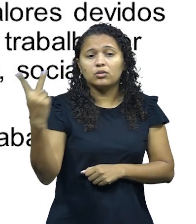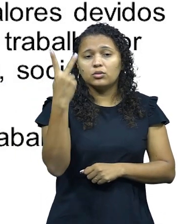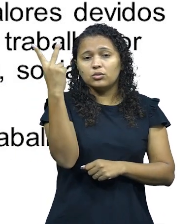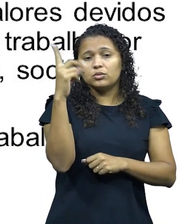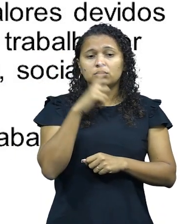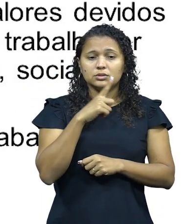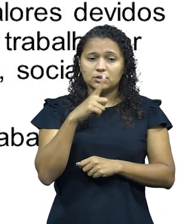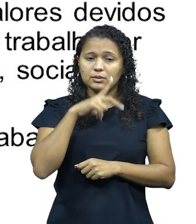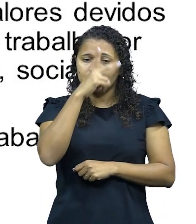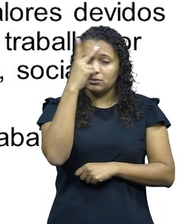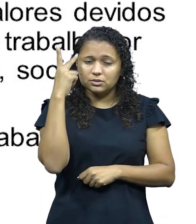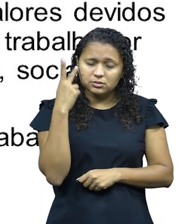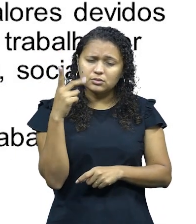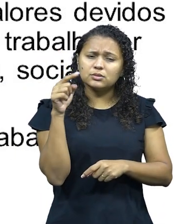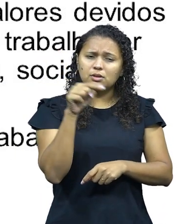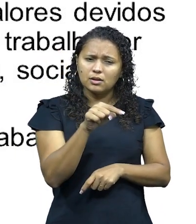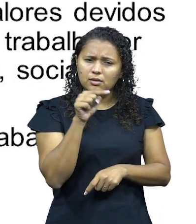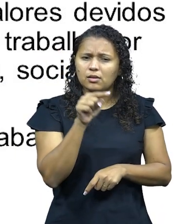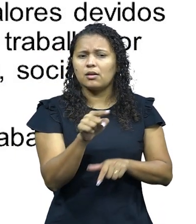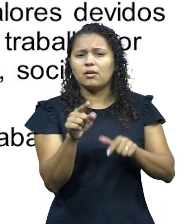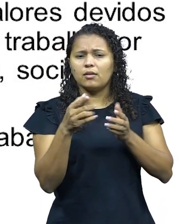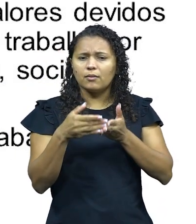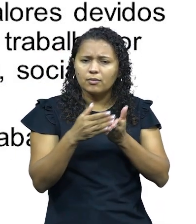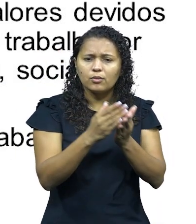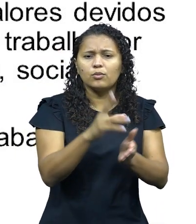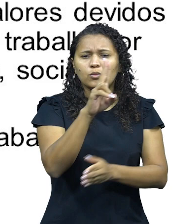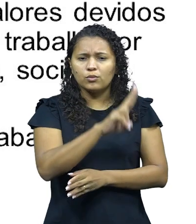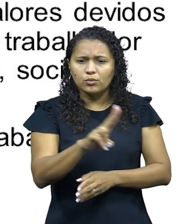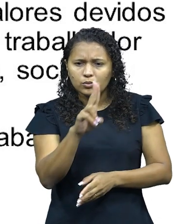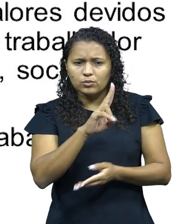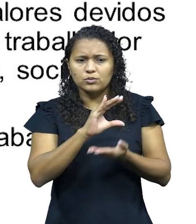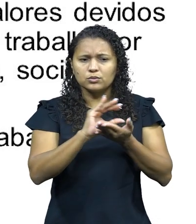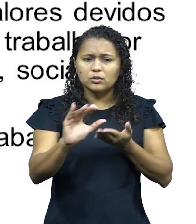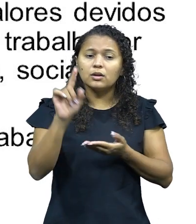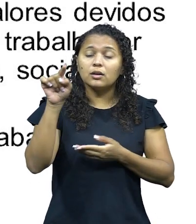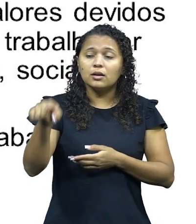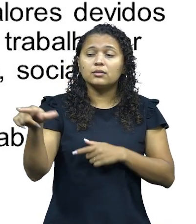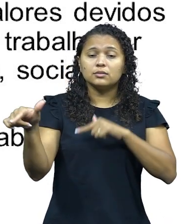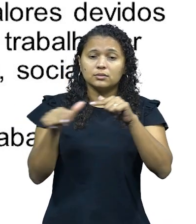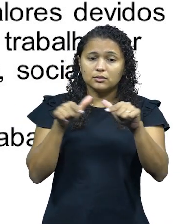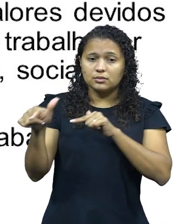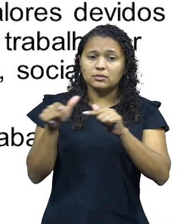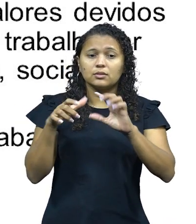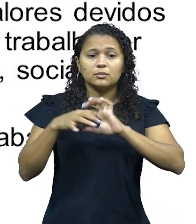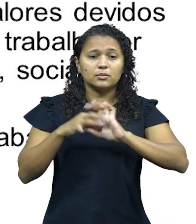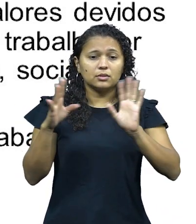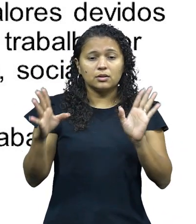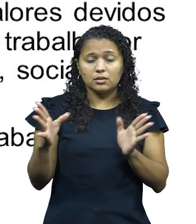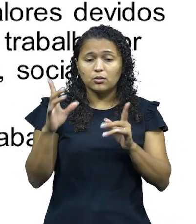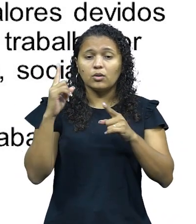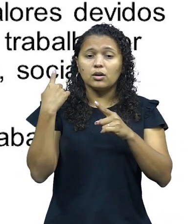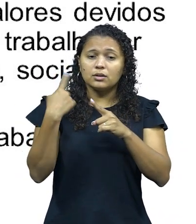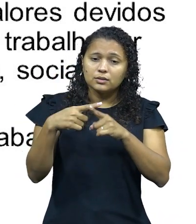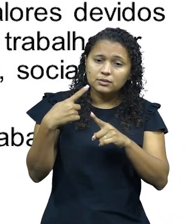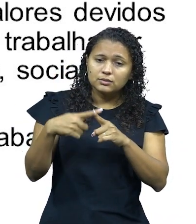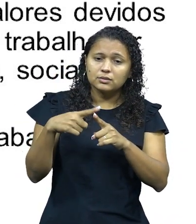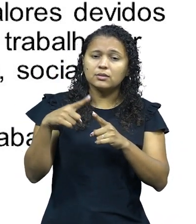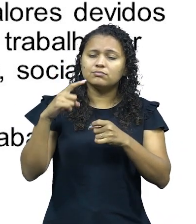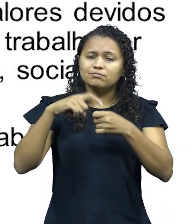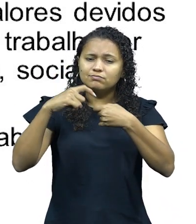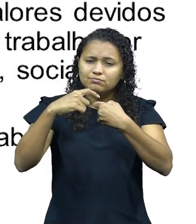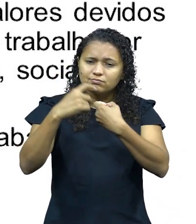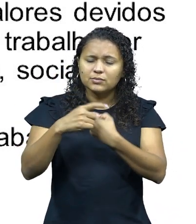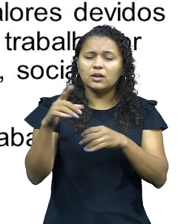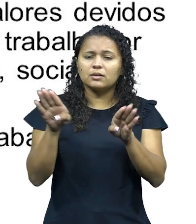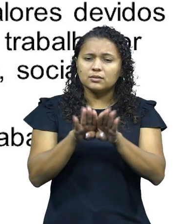pelos operadores portuários relativos à remuneração do trabalhador portuário avulso e aos correspondentes